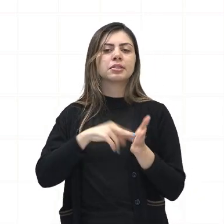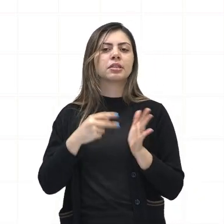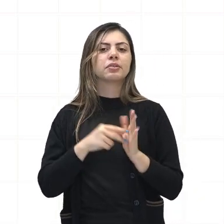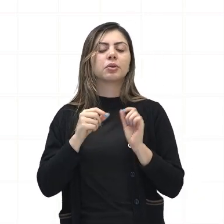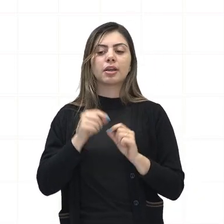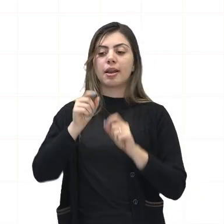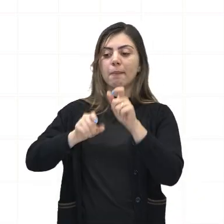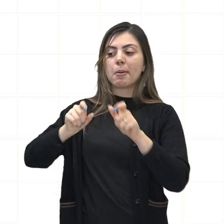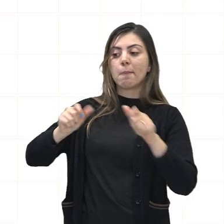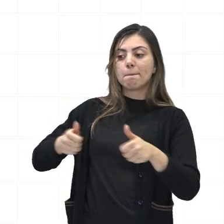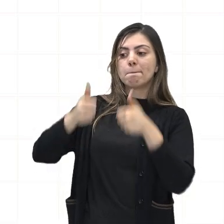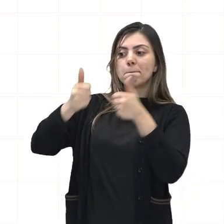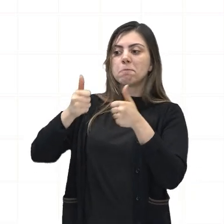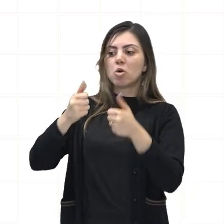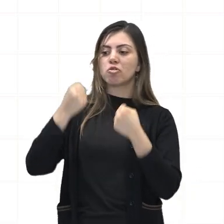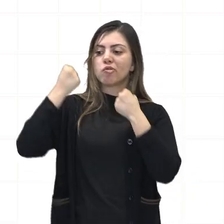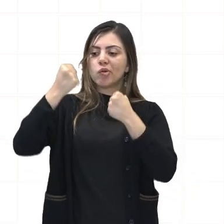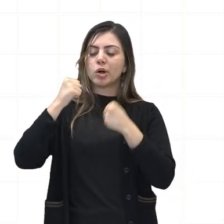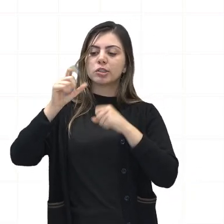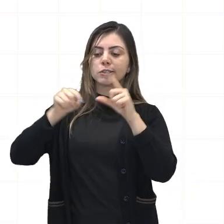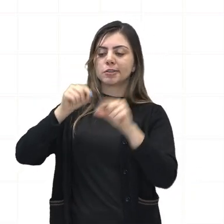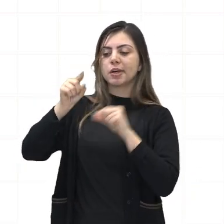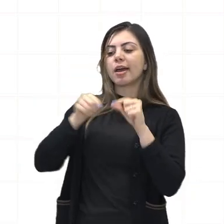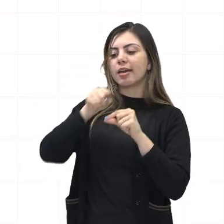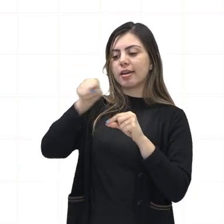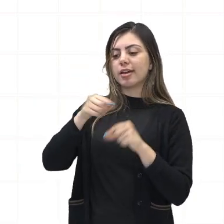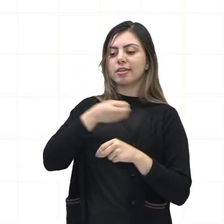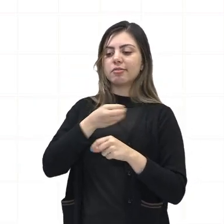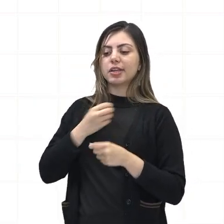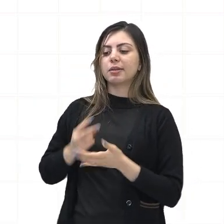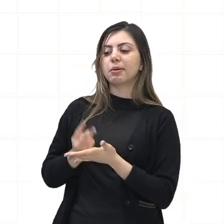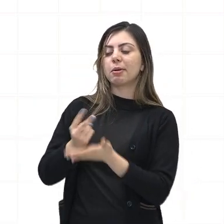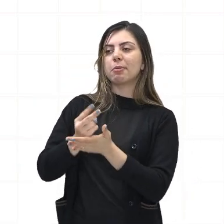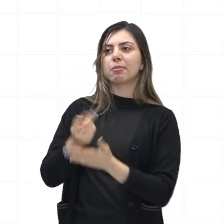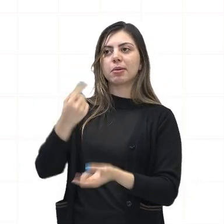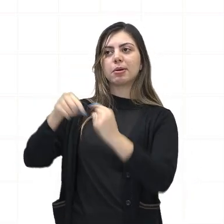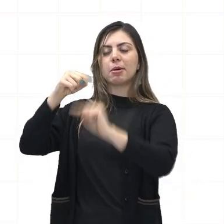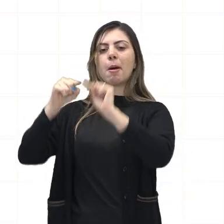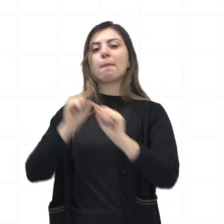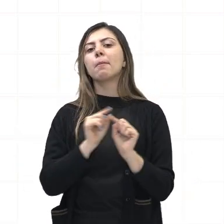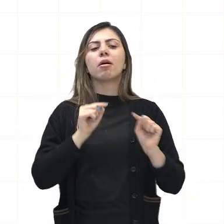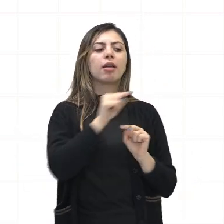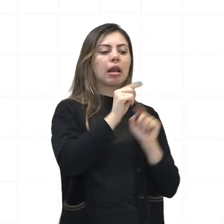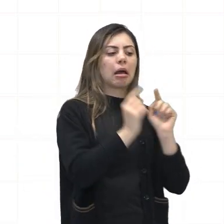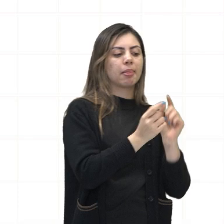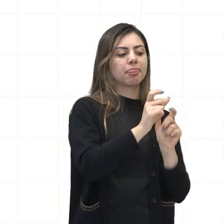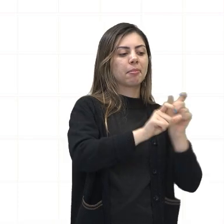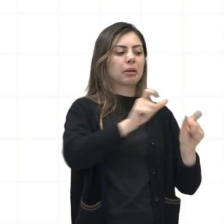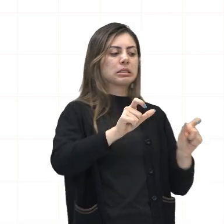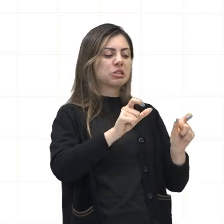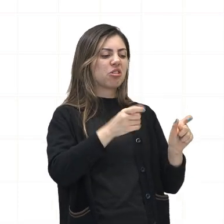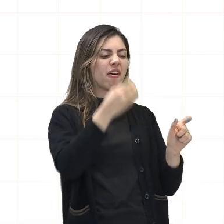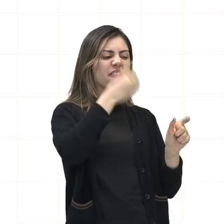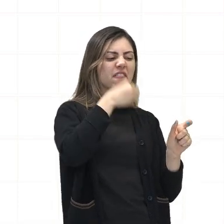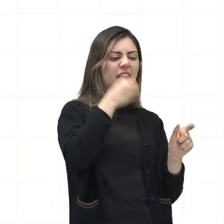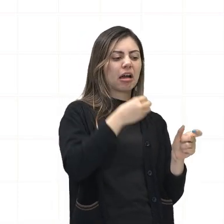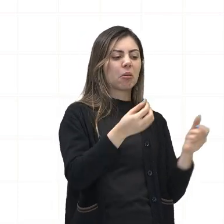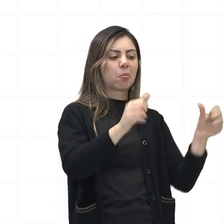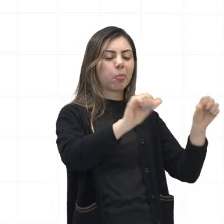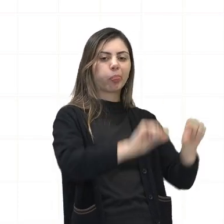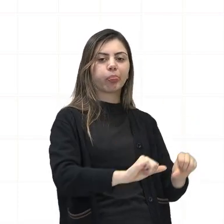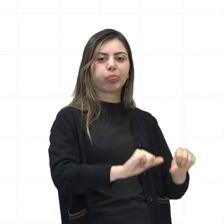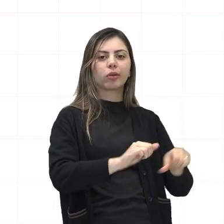aptos sobreviviam e prosperavam, enquanto os mais fracos e menos aptos sucumbiam, ou